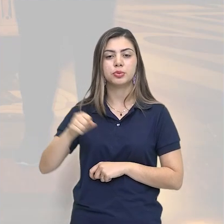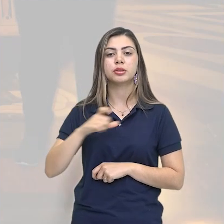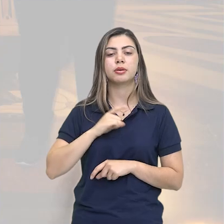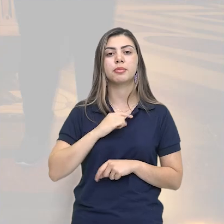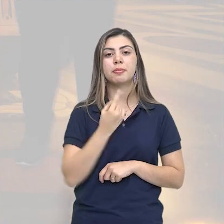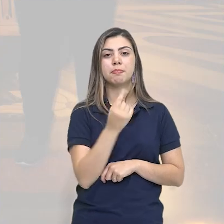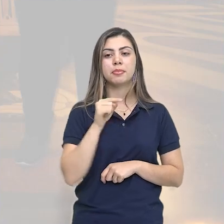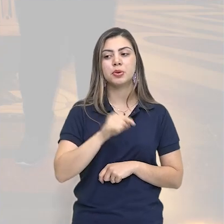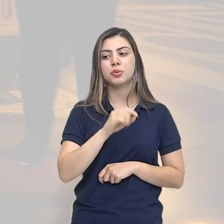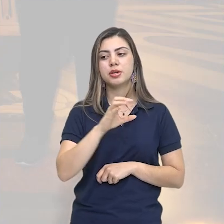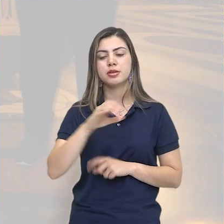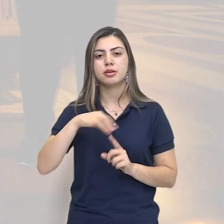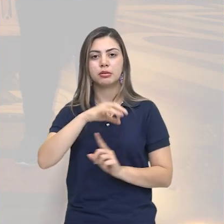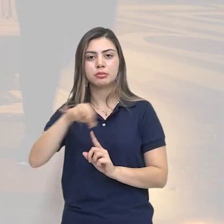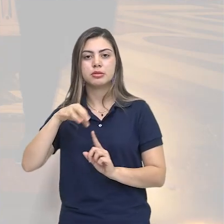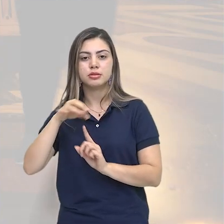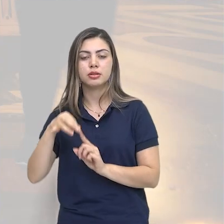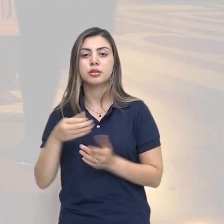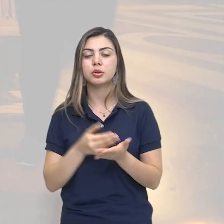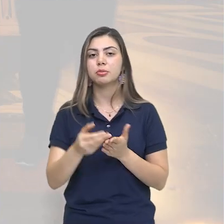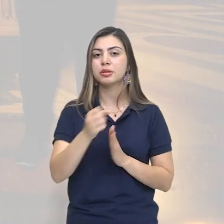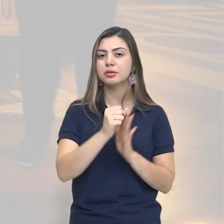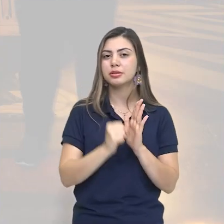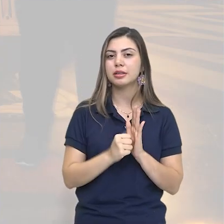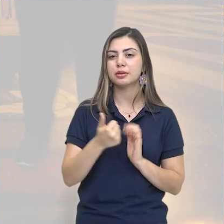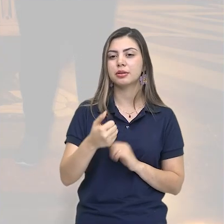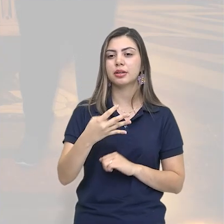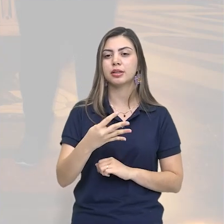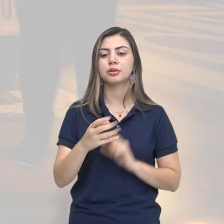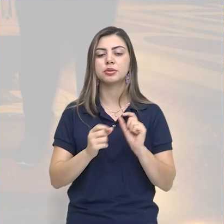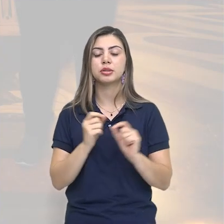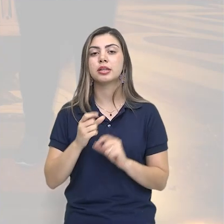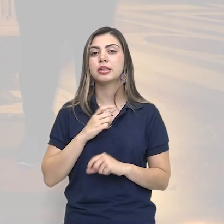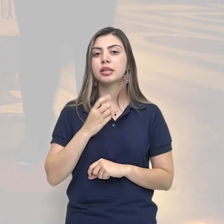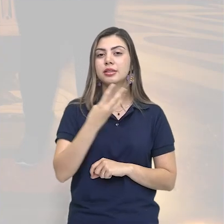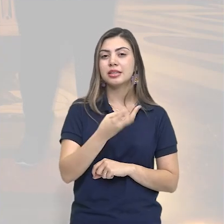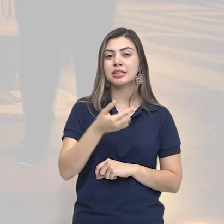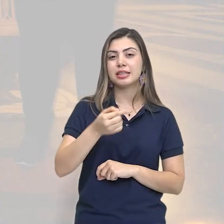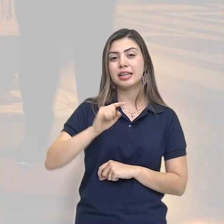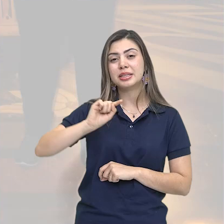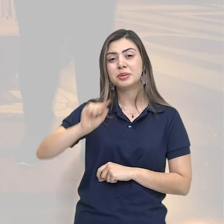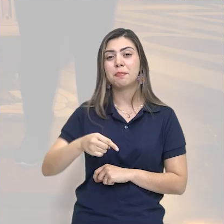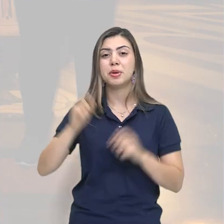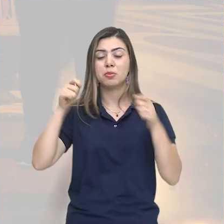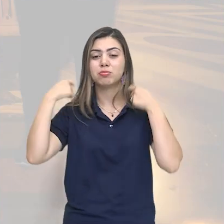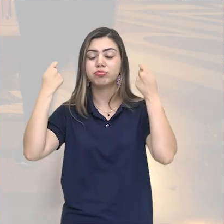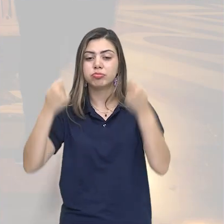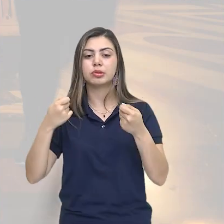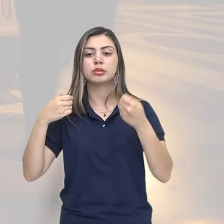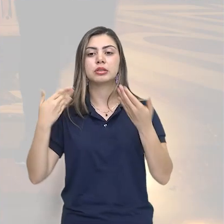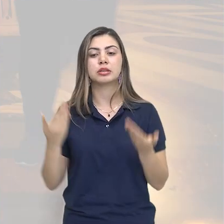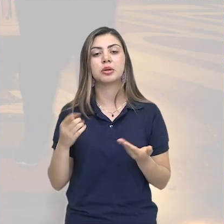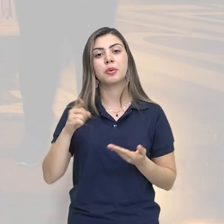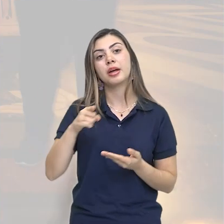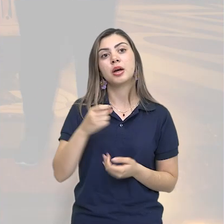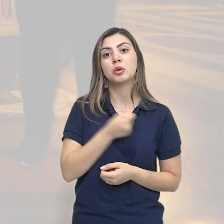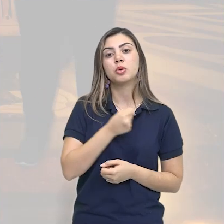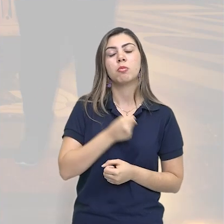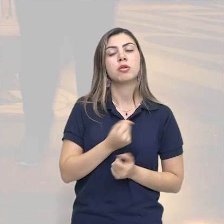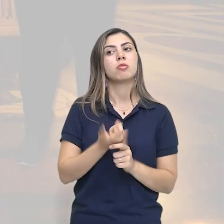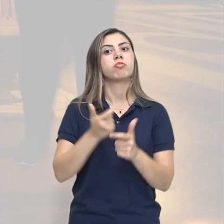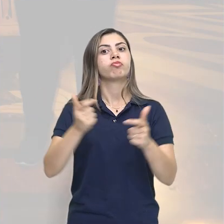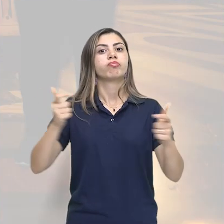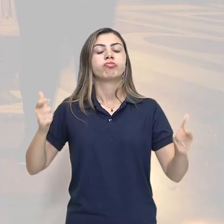canonizados e, no começo do século XIV, teria contado com 37.000 mosteiros, número talvez